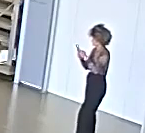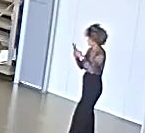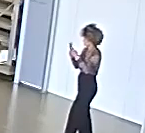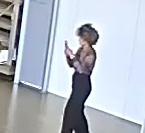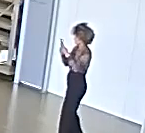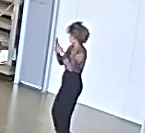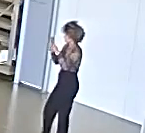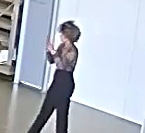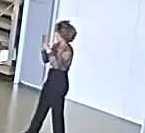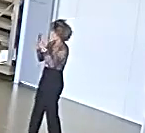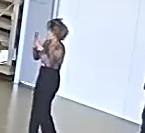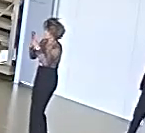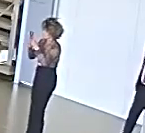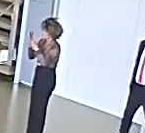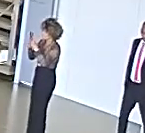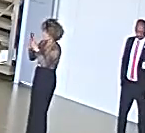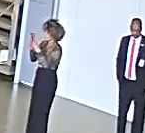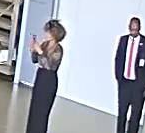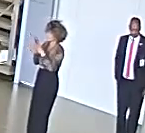né,